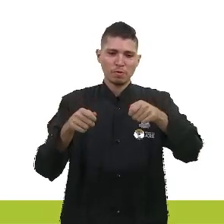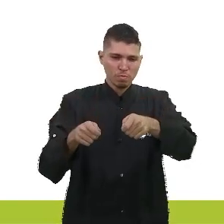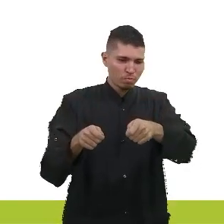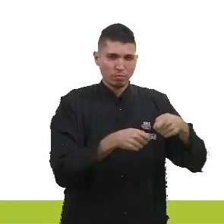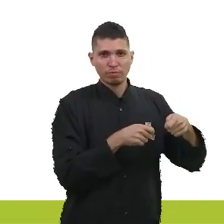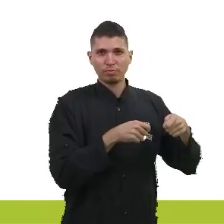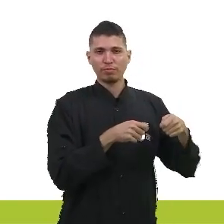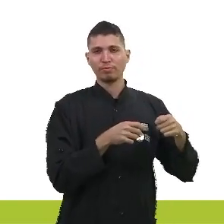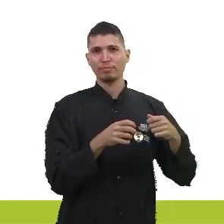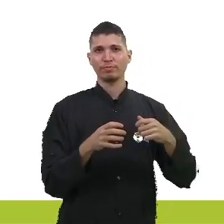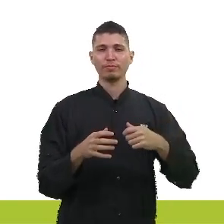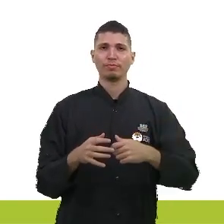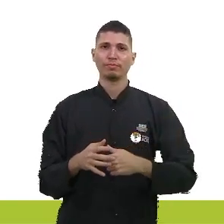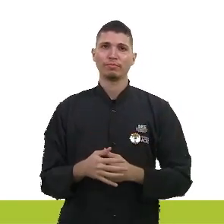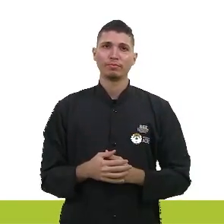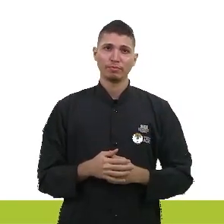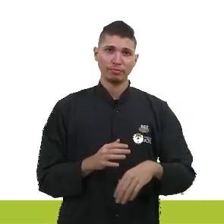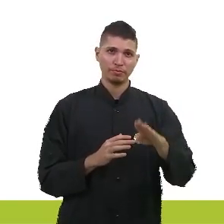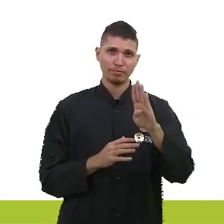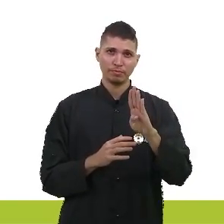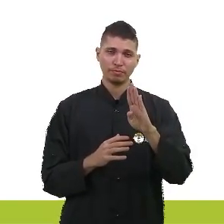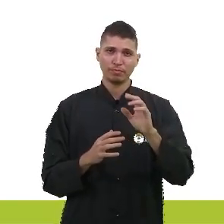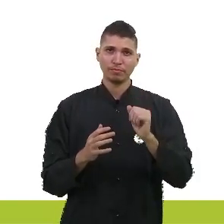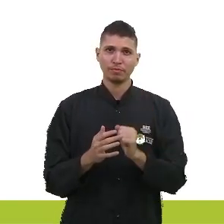vimos na última aula. B.